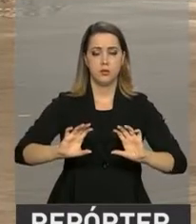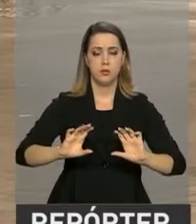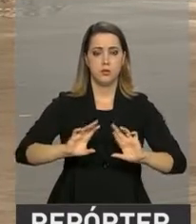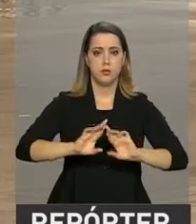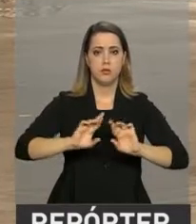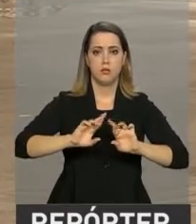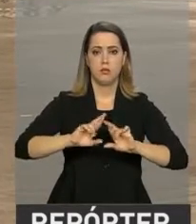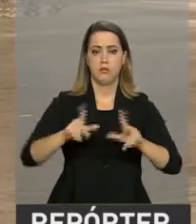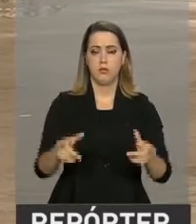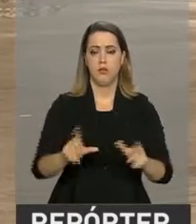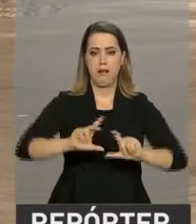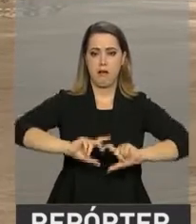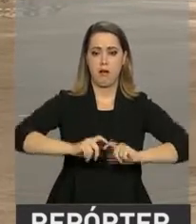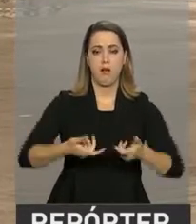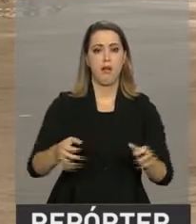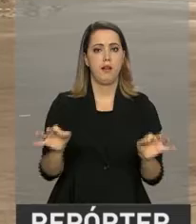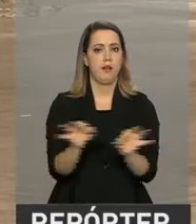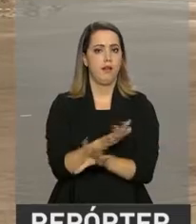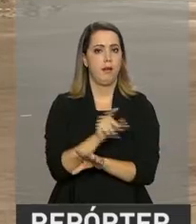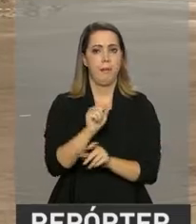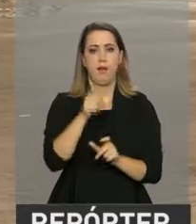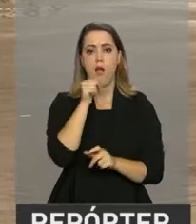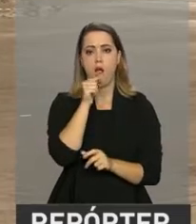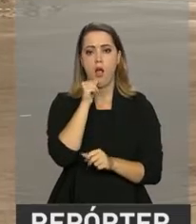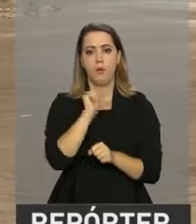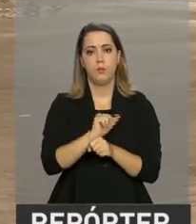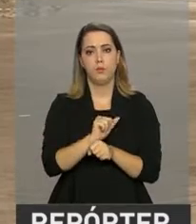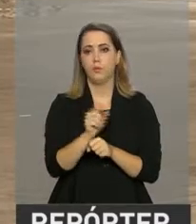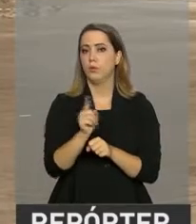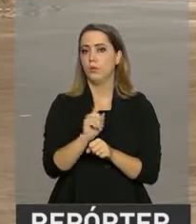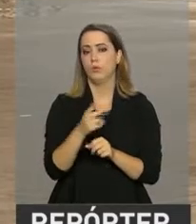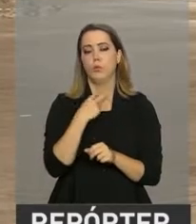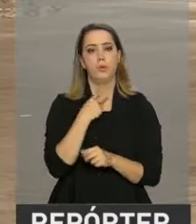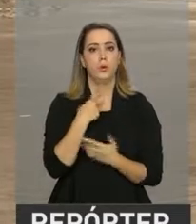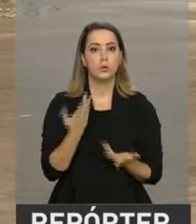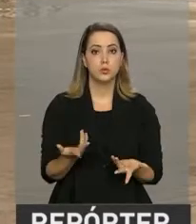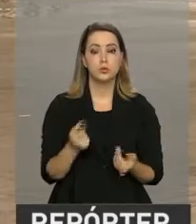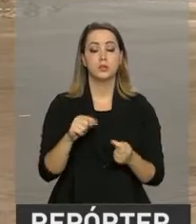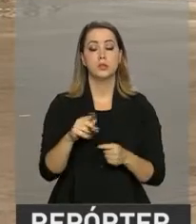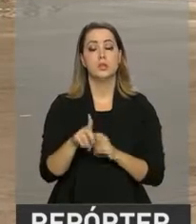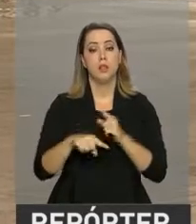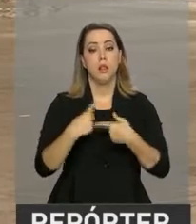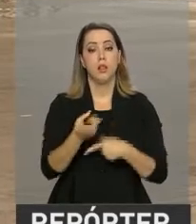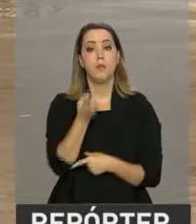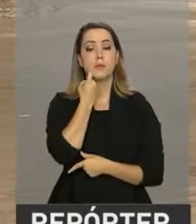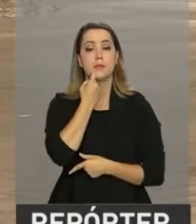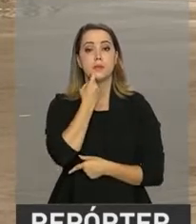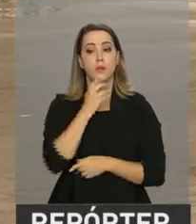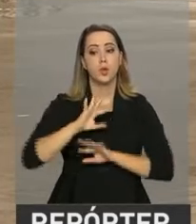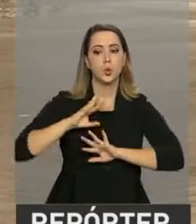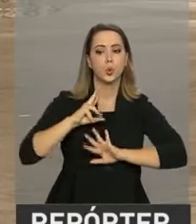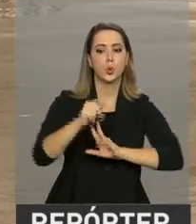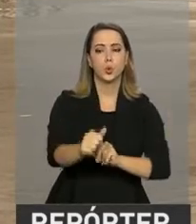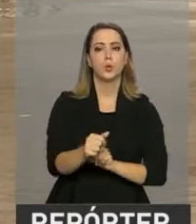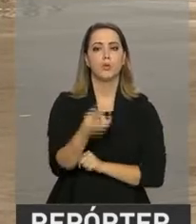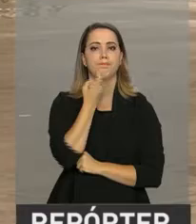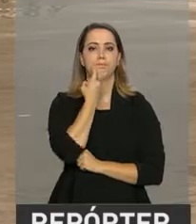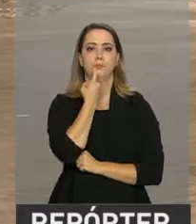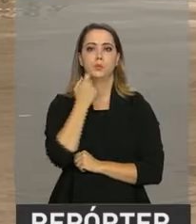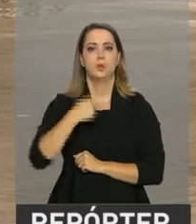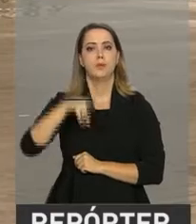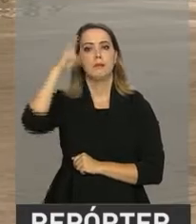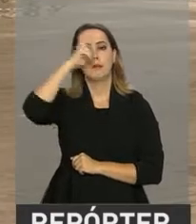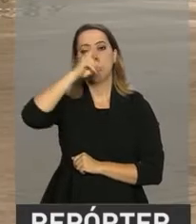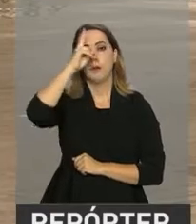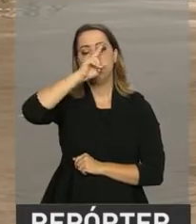focos a idéia também é que a partir desta sexta-feira de amanhã toda sexta feira seja um dia para as pessoas lembrarem